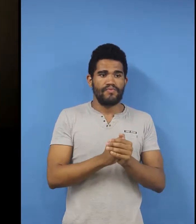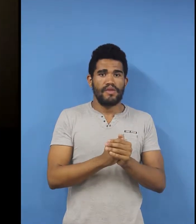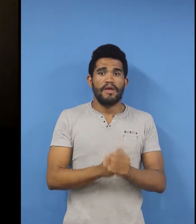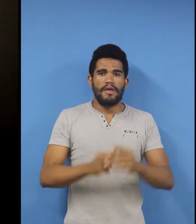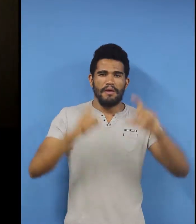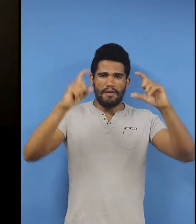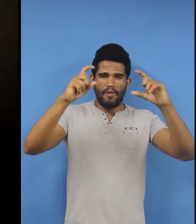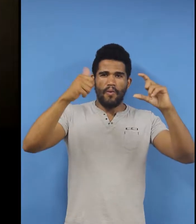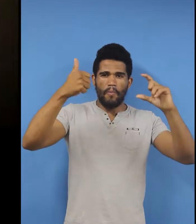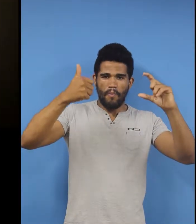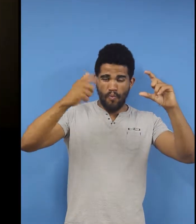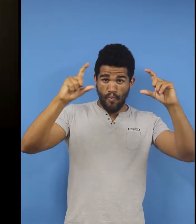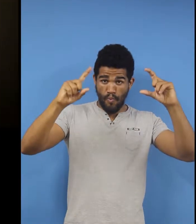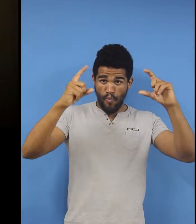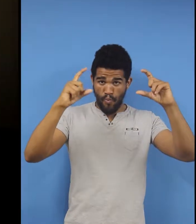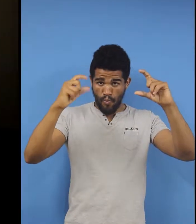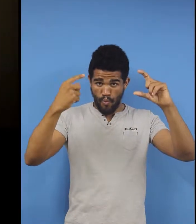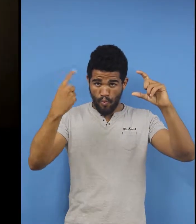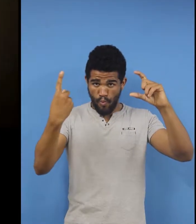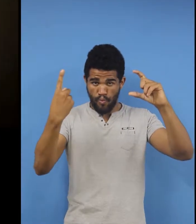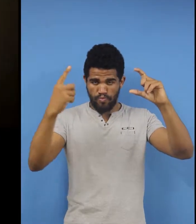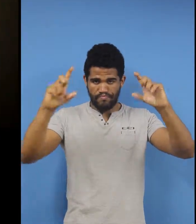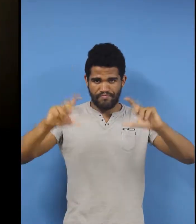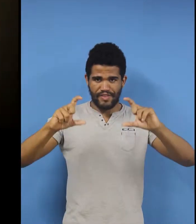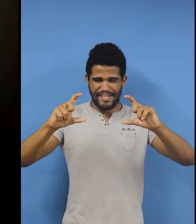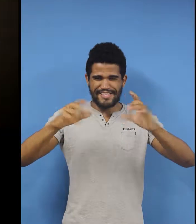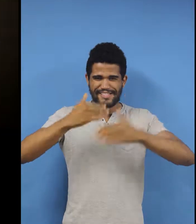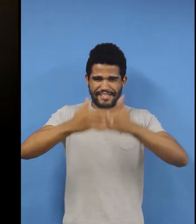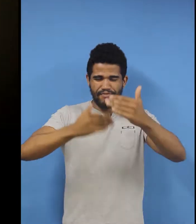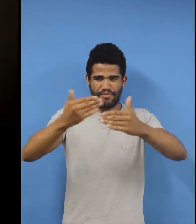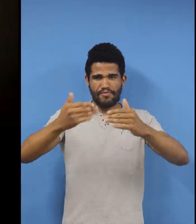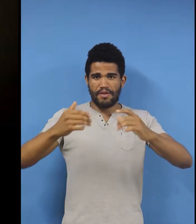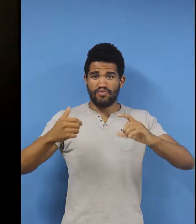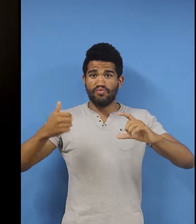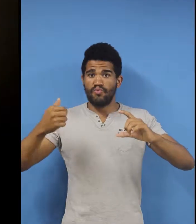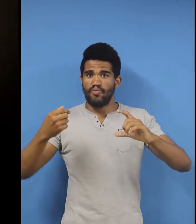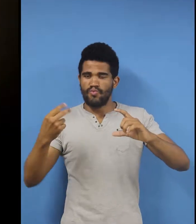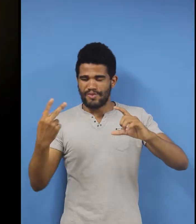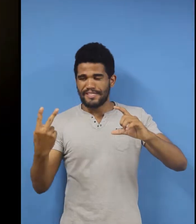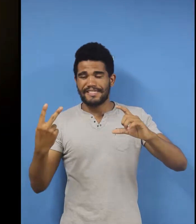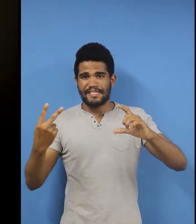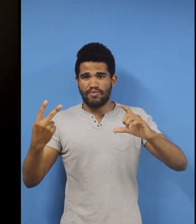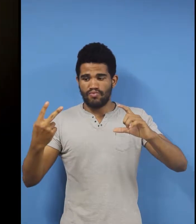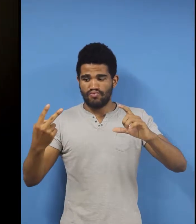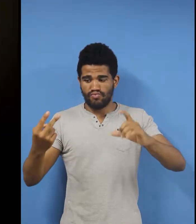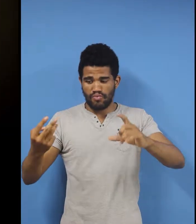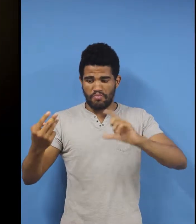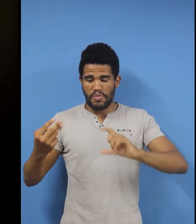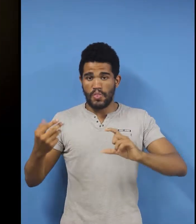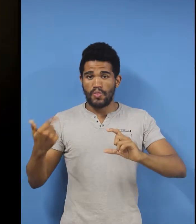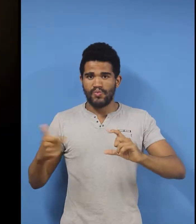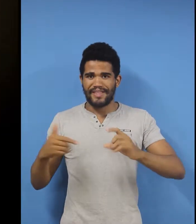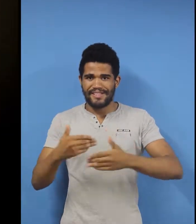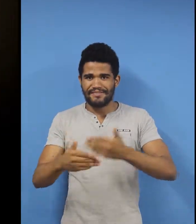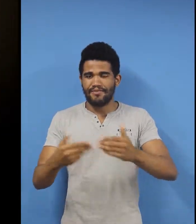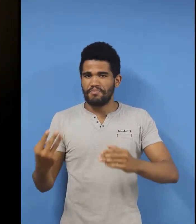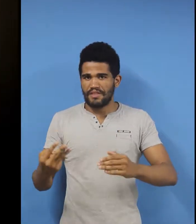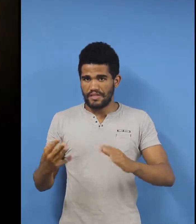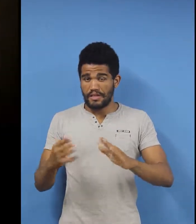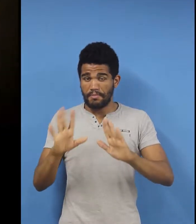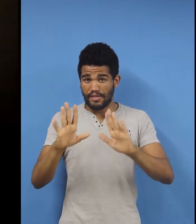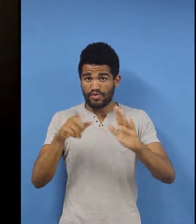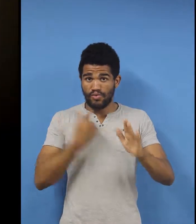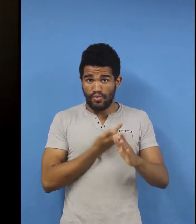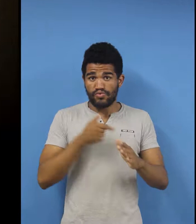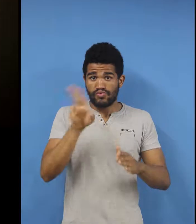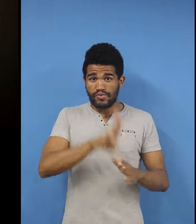2 parágrafos de desenvolvimento. Se não, é só um. Ideia 1, ou tópico 1, ou questão